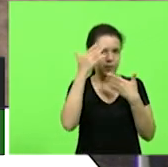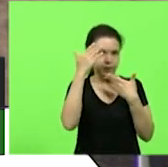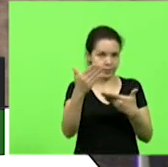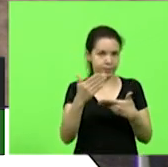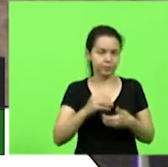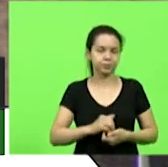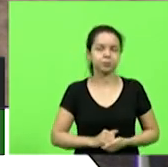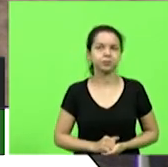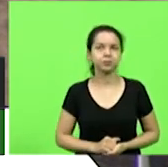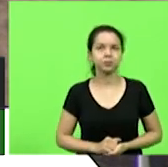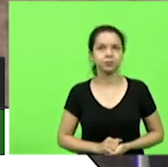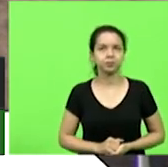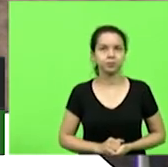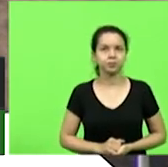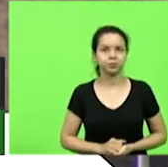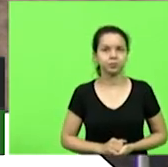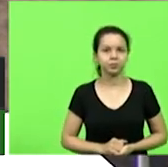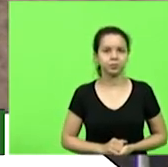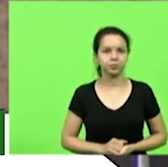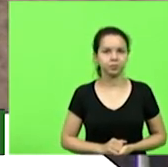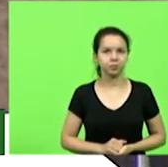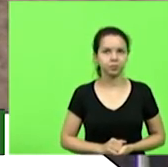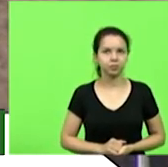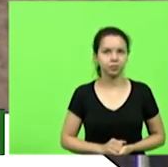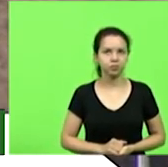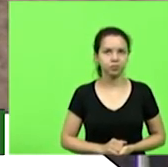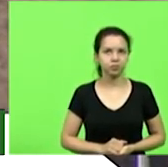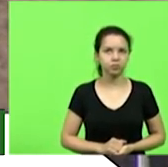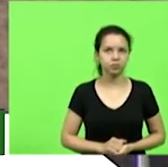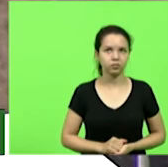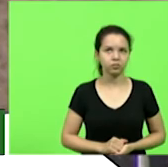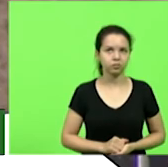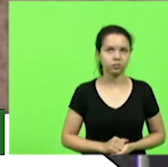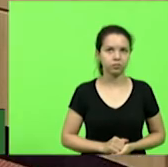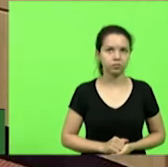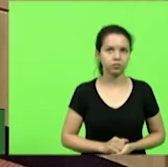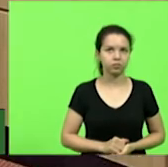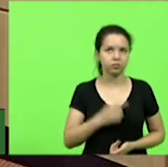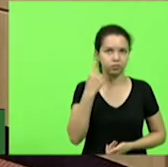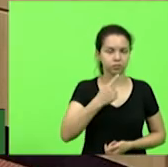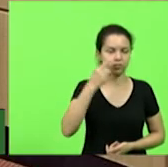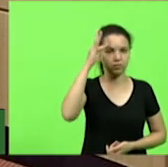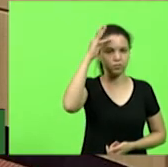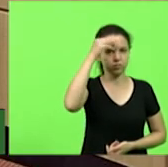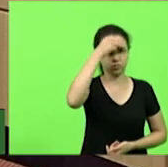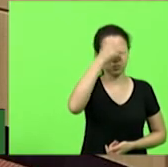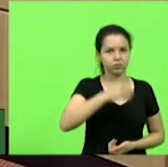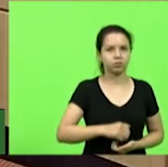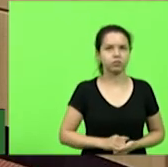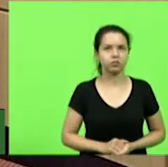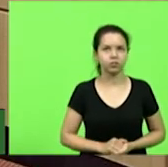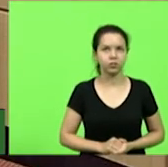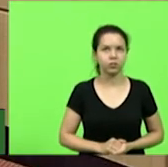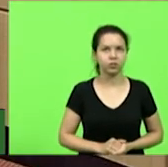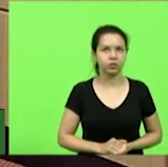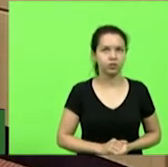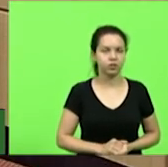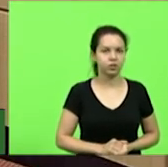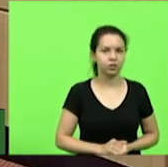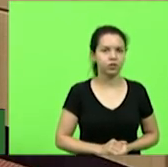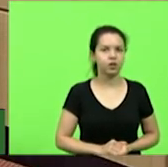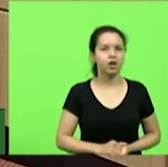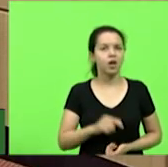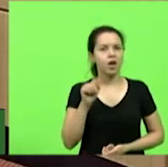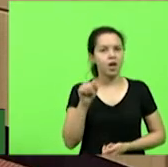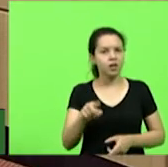Concede uma parte, deputado Gessé? Pois não, deputado Fabiano da Luz. Essa questão do Prefis, ela